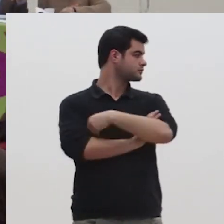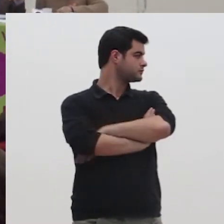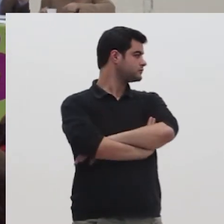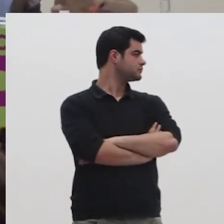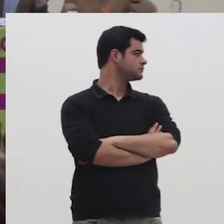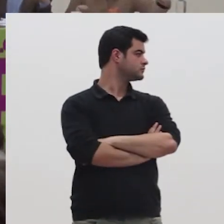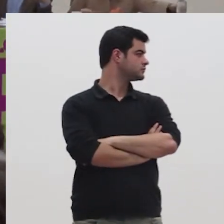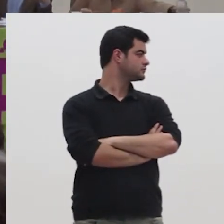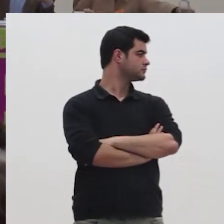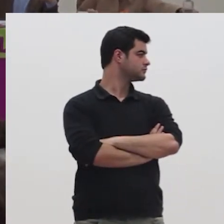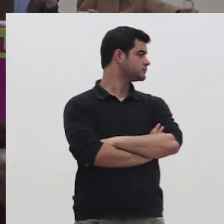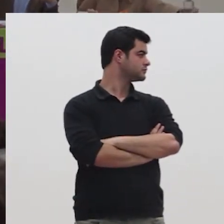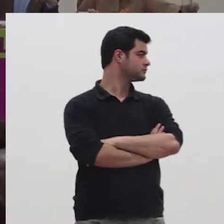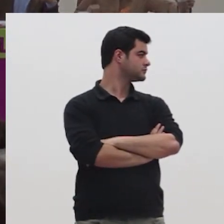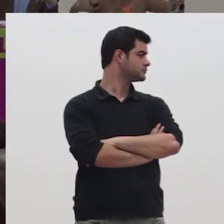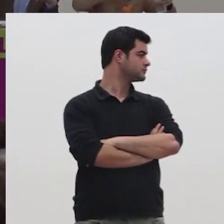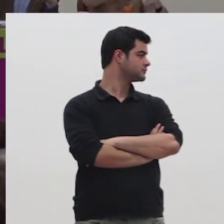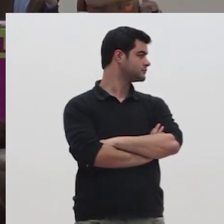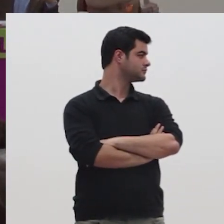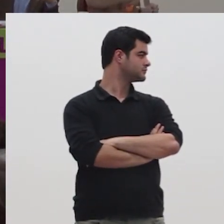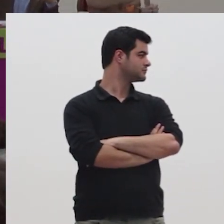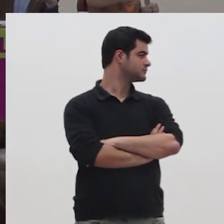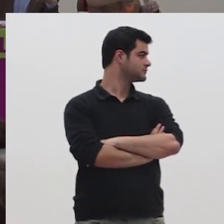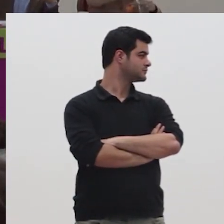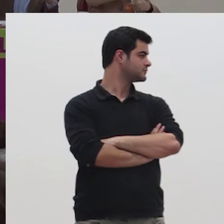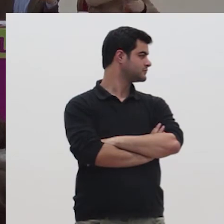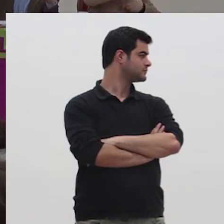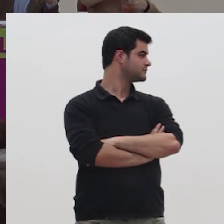É que esse é o seu primeiro, já é o nosso terceiro.